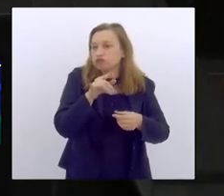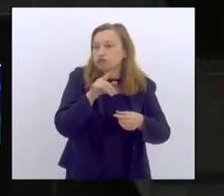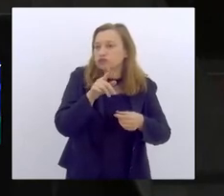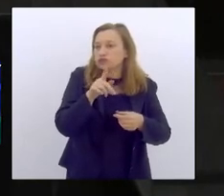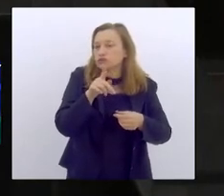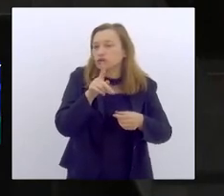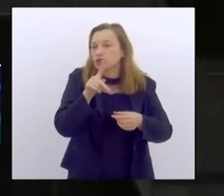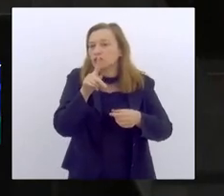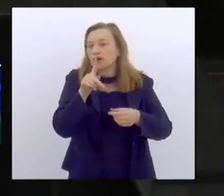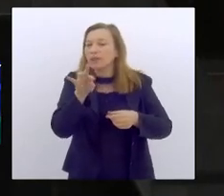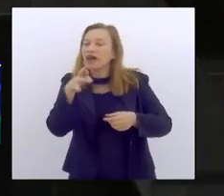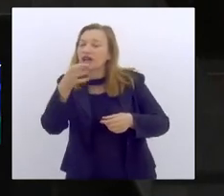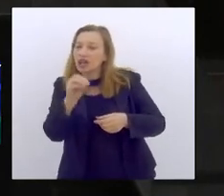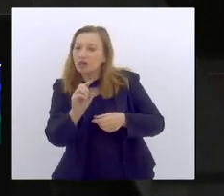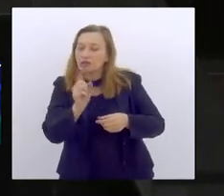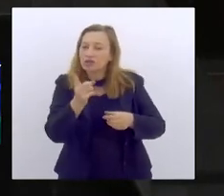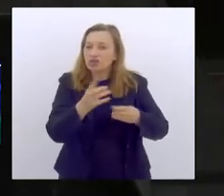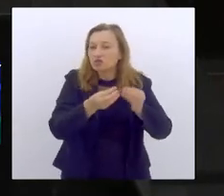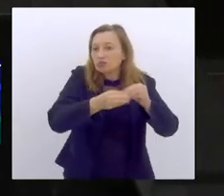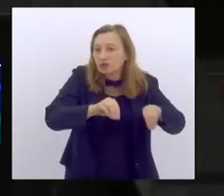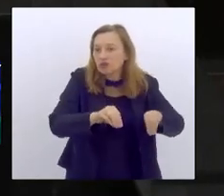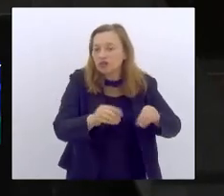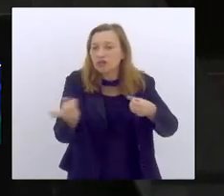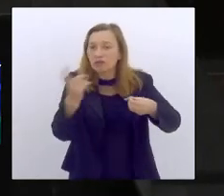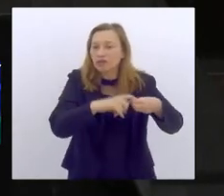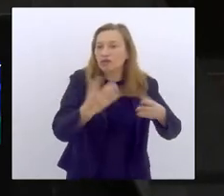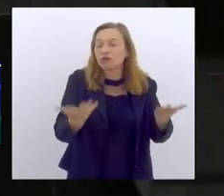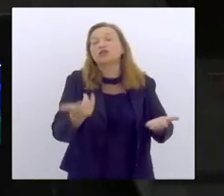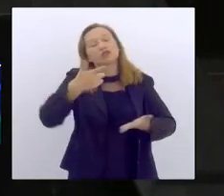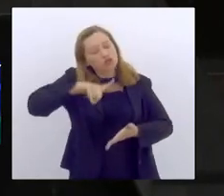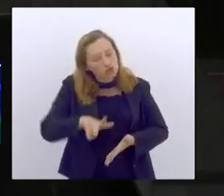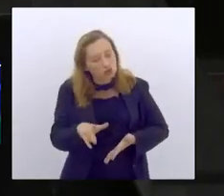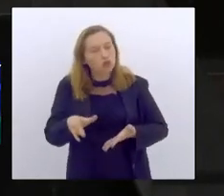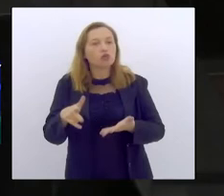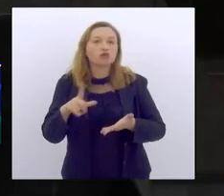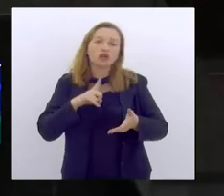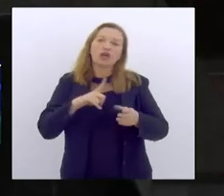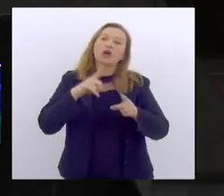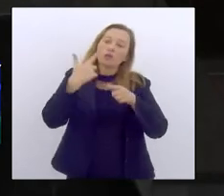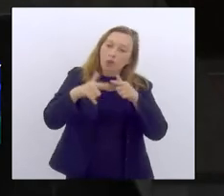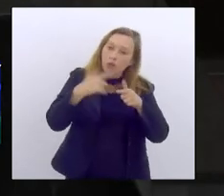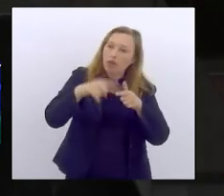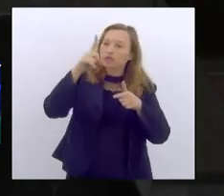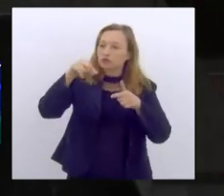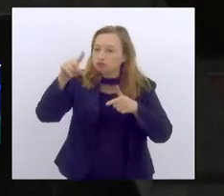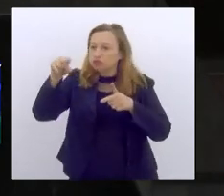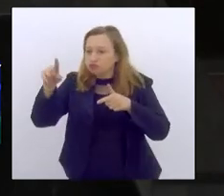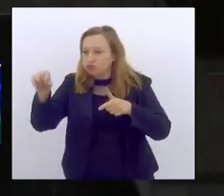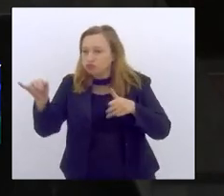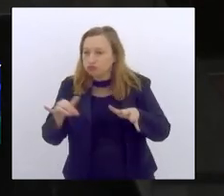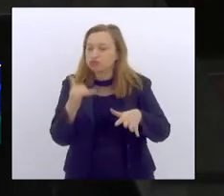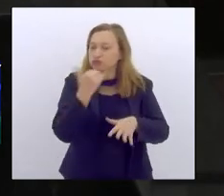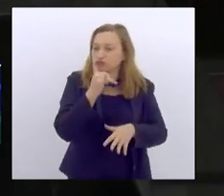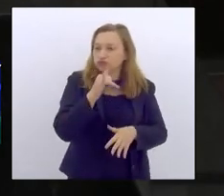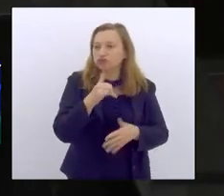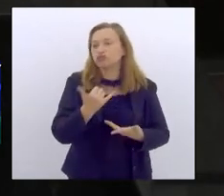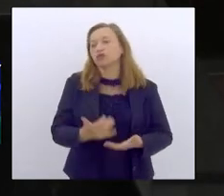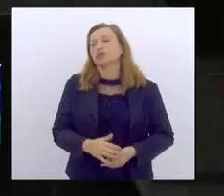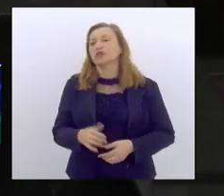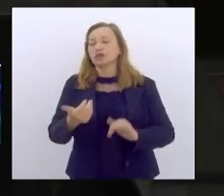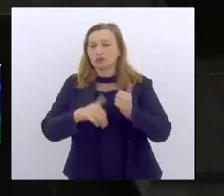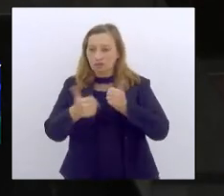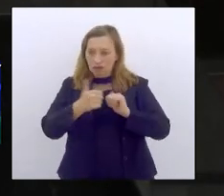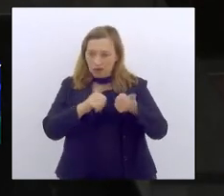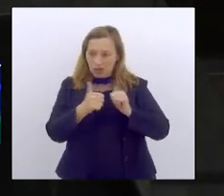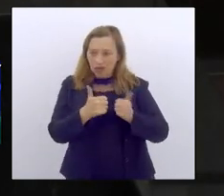seja abruptamente também afetados por esse por esse retorno de novo têm avarias tem problemas com os equipamentos que estão degradados